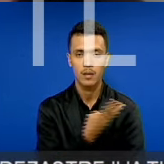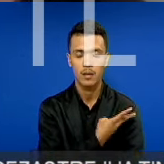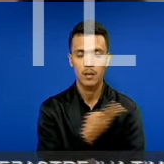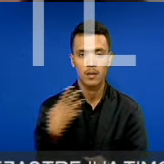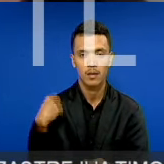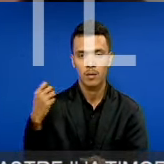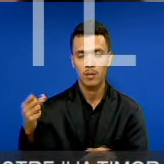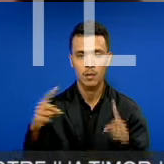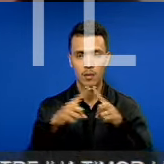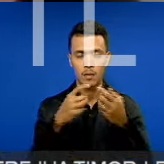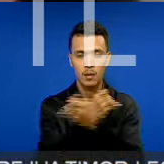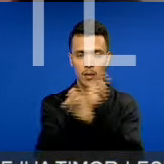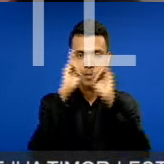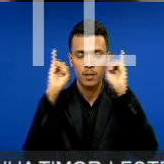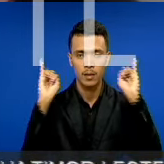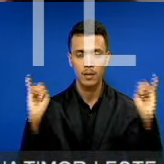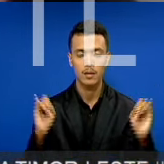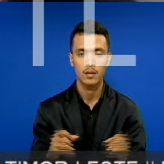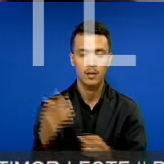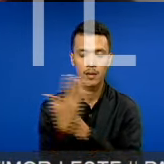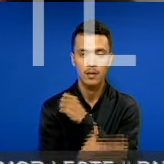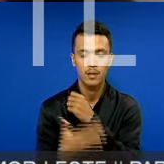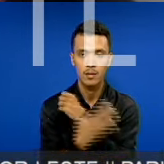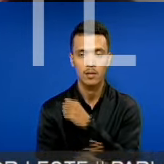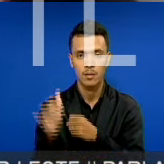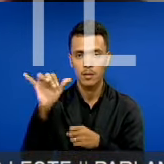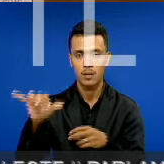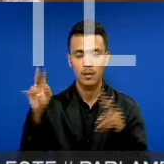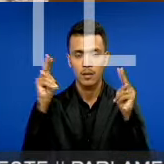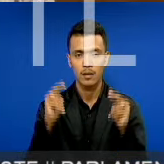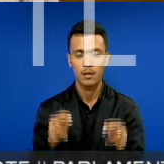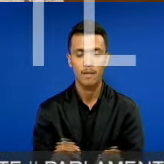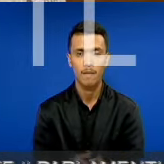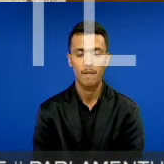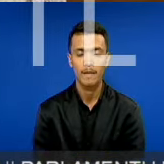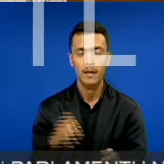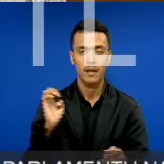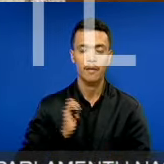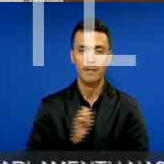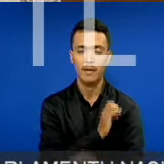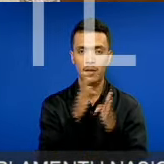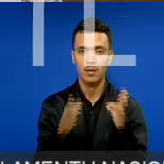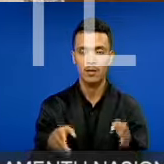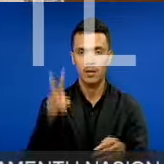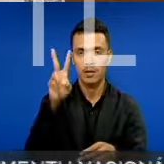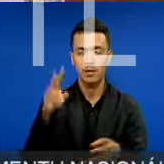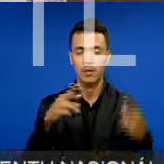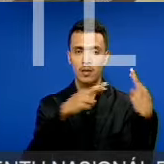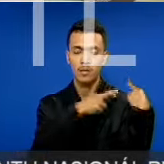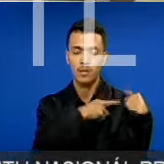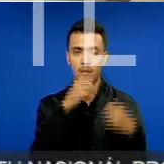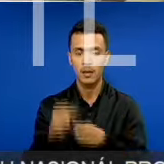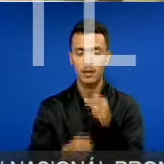luta para a independência, então países serne e tem guerra. Embaixador Nenrua, se halau kenar ba mandato